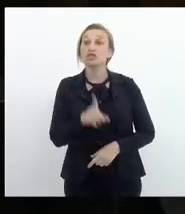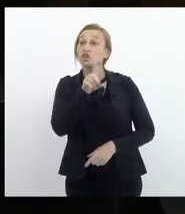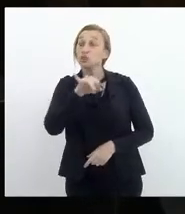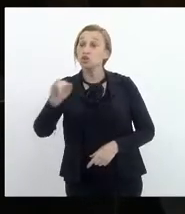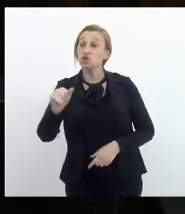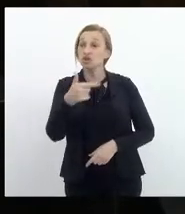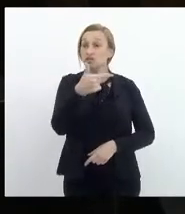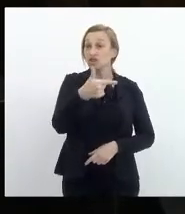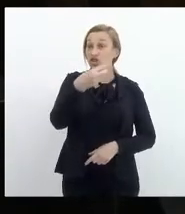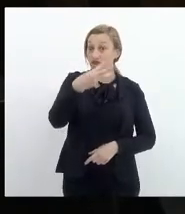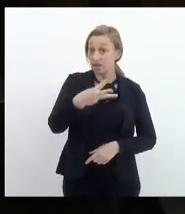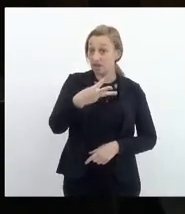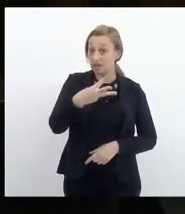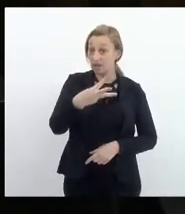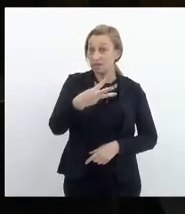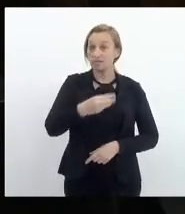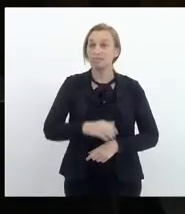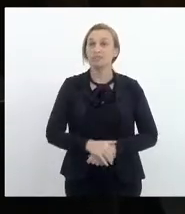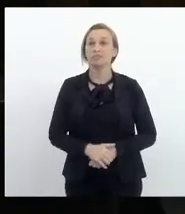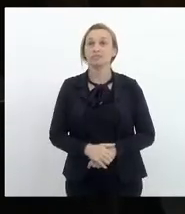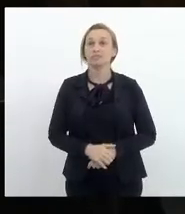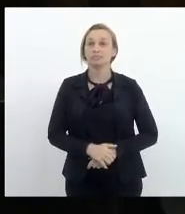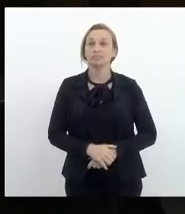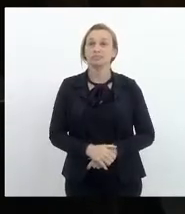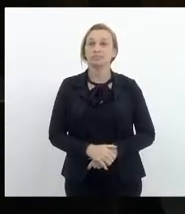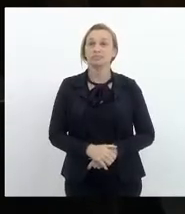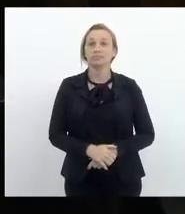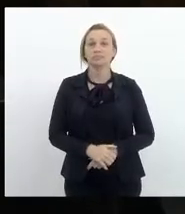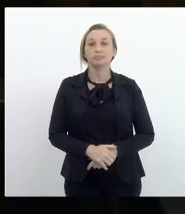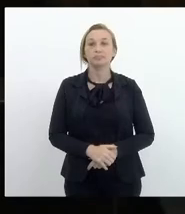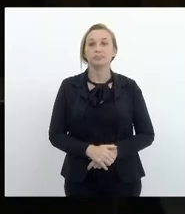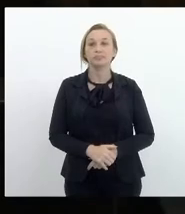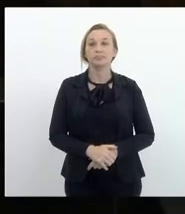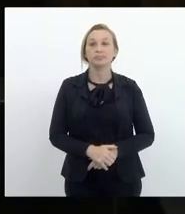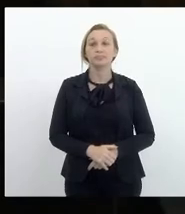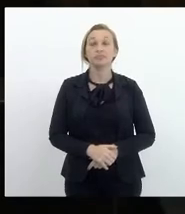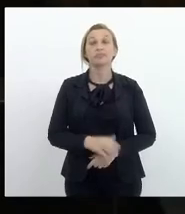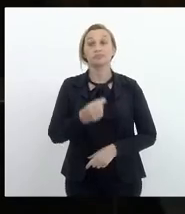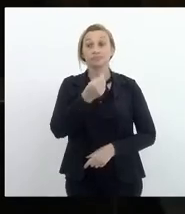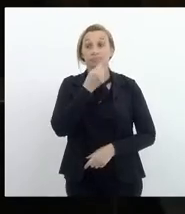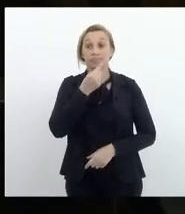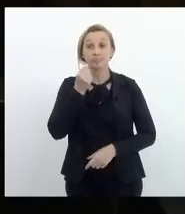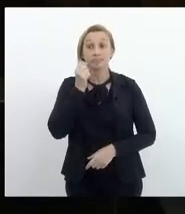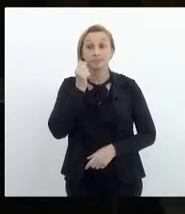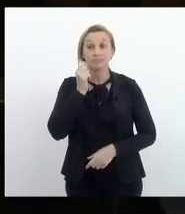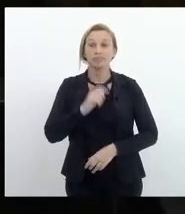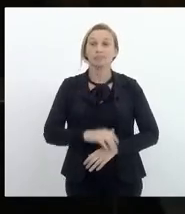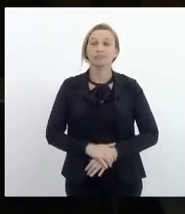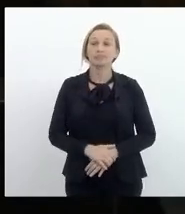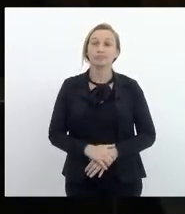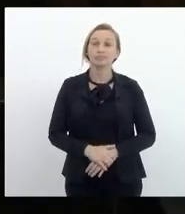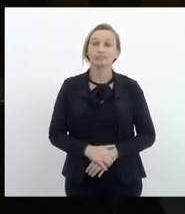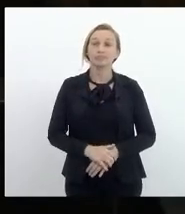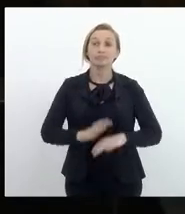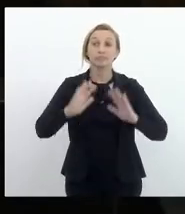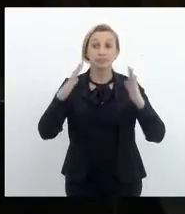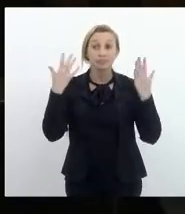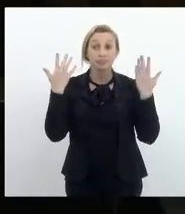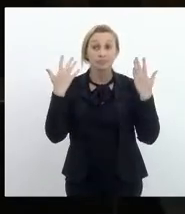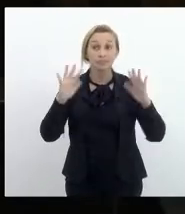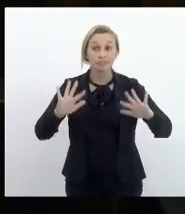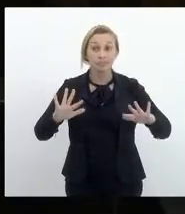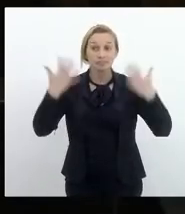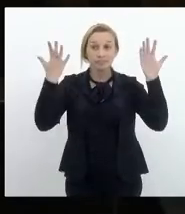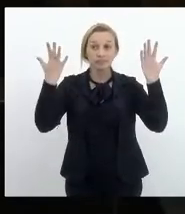no dia 23 dia 23 de setembro se comemora